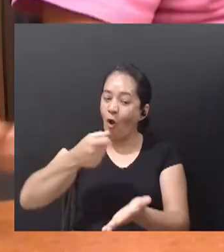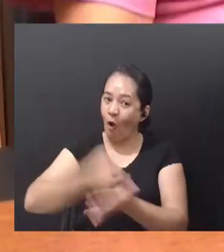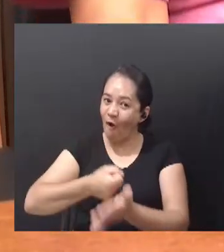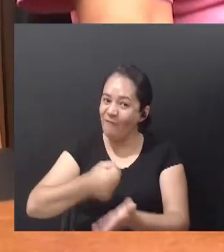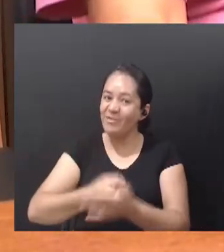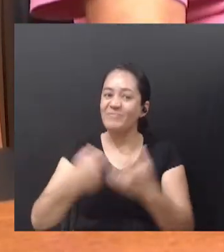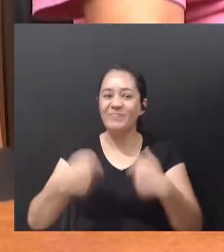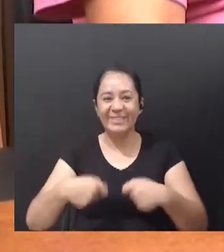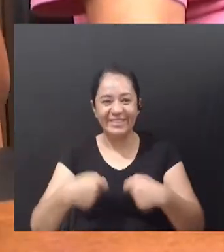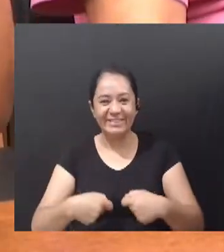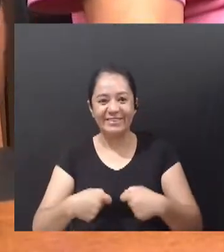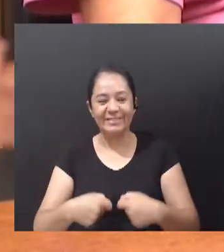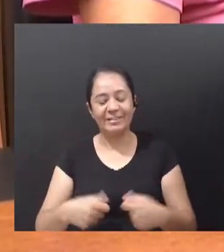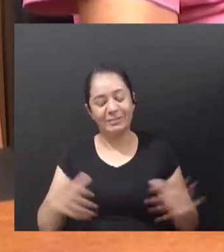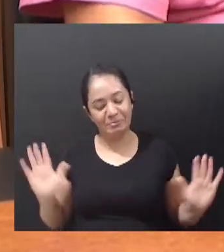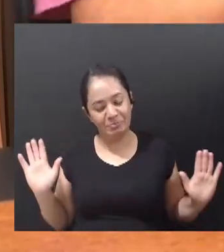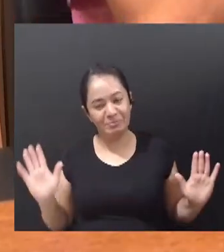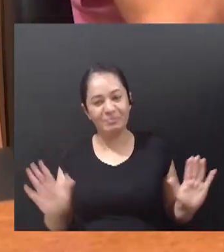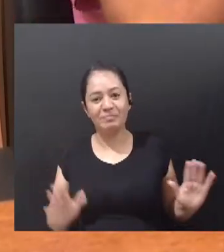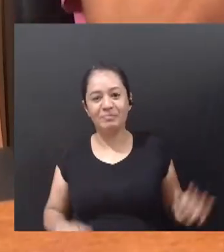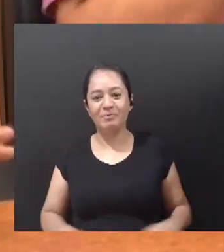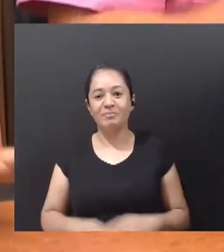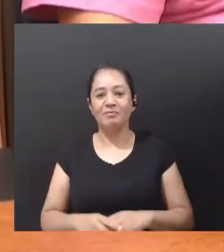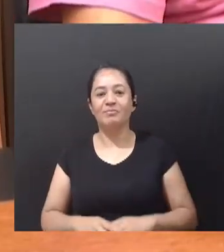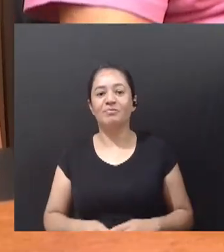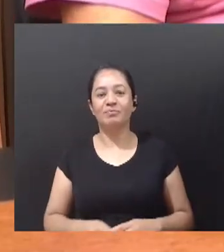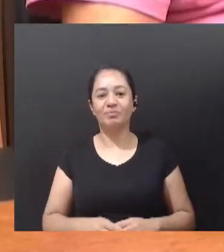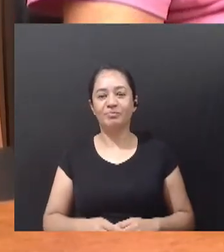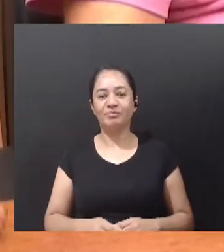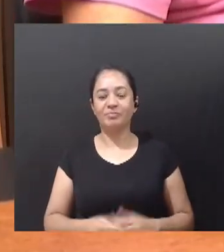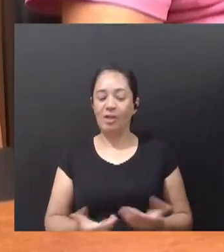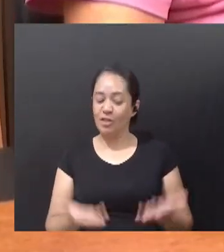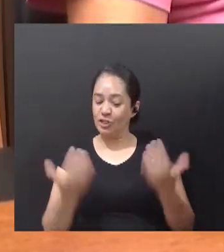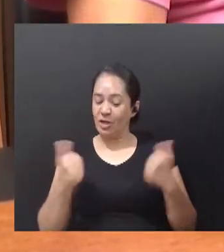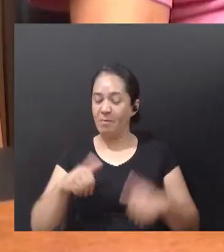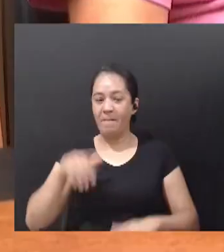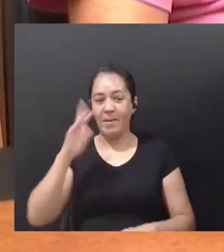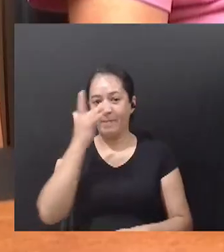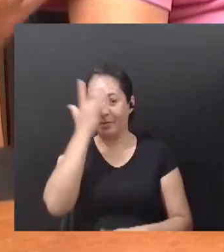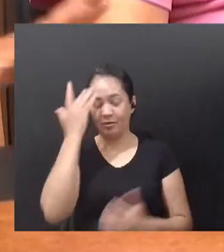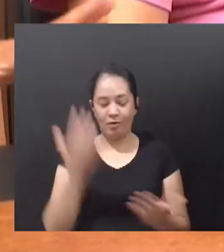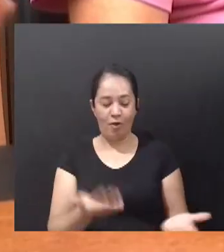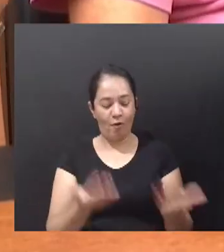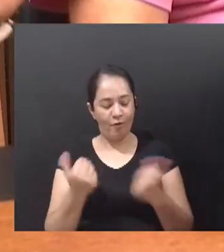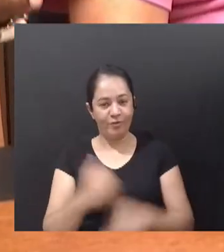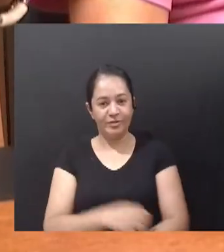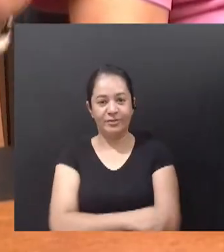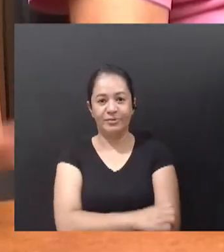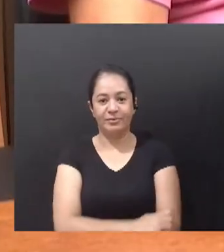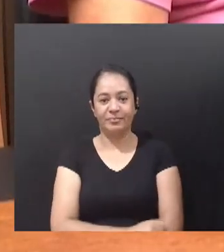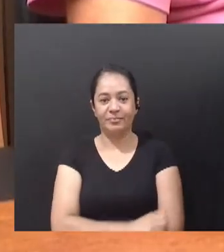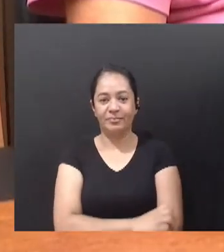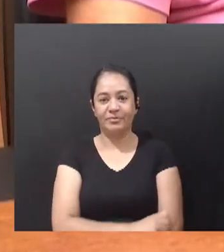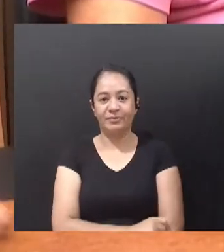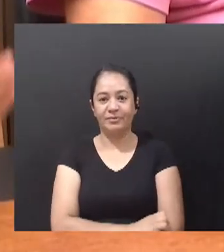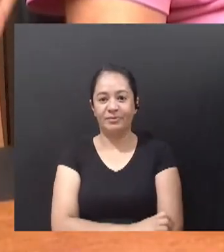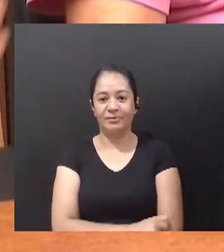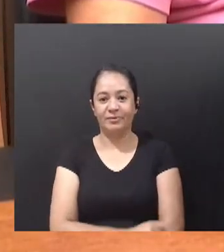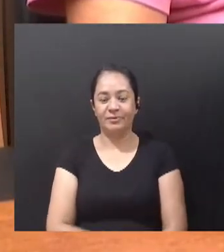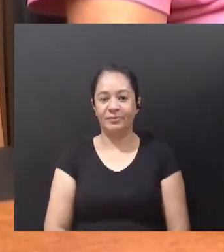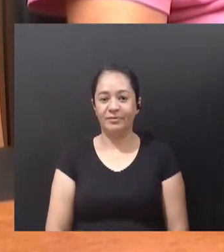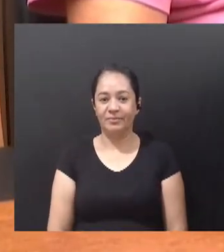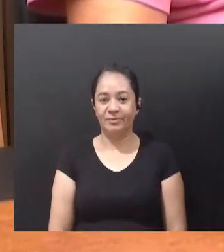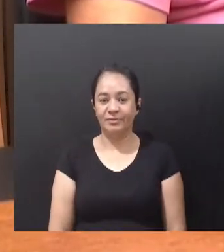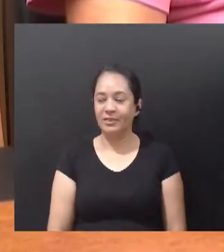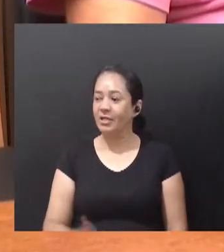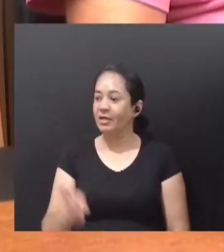ter que dar um jeito, né? Todo mundo, chama mais gente, vamos lá fortalecer. Enfim, o Renan falou muito bem